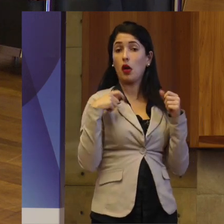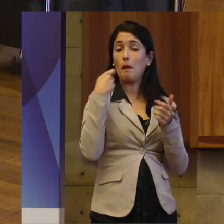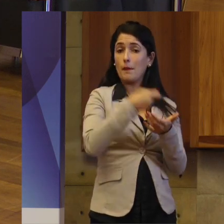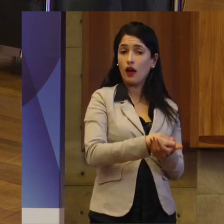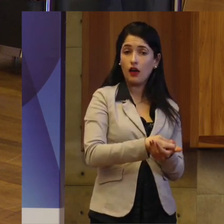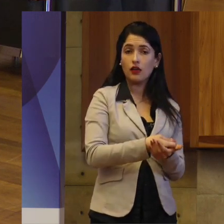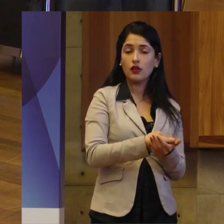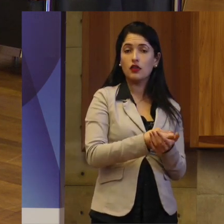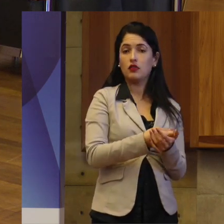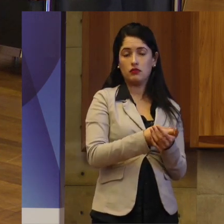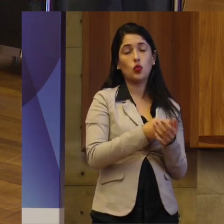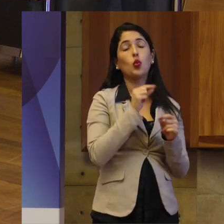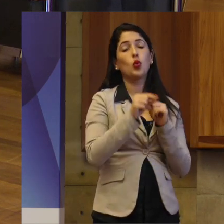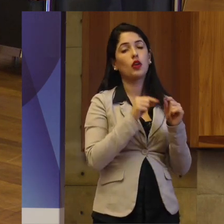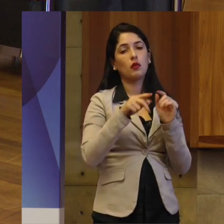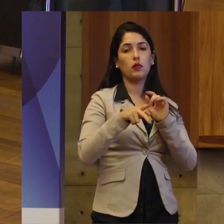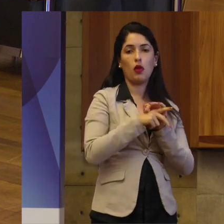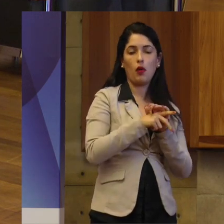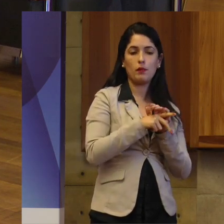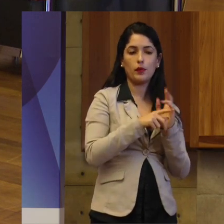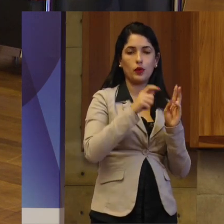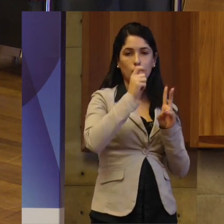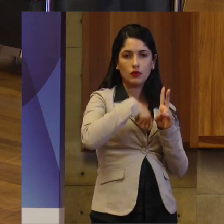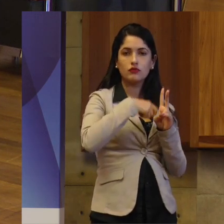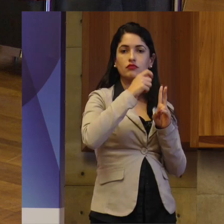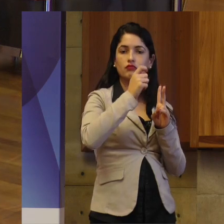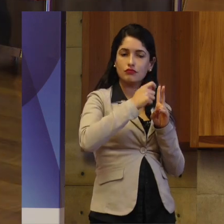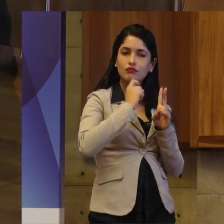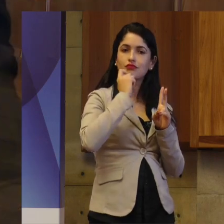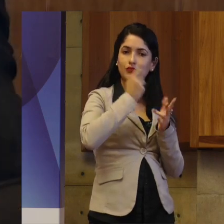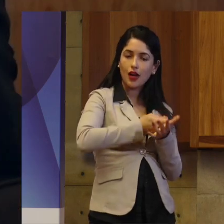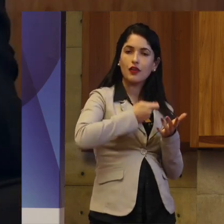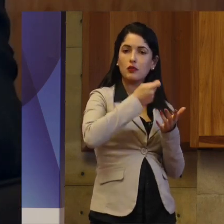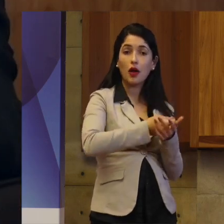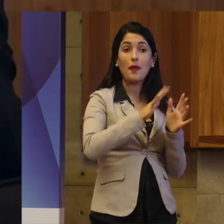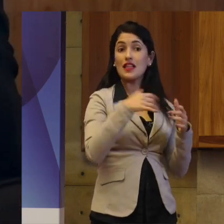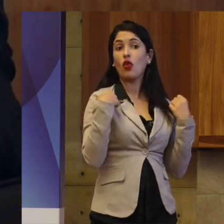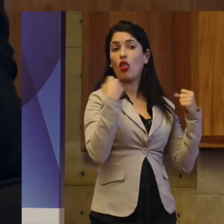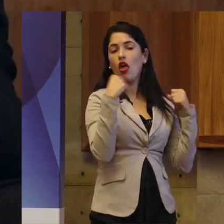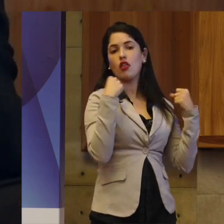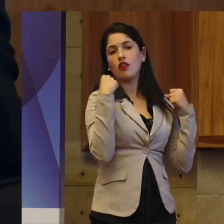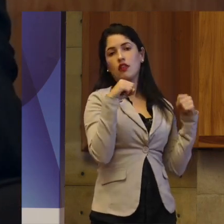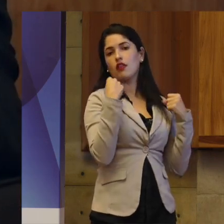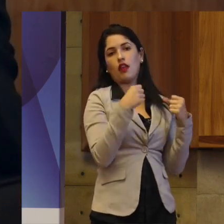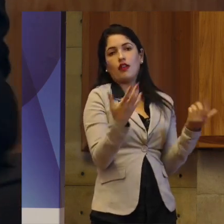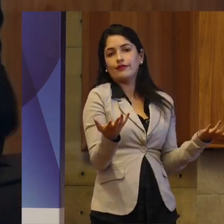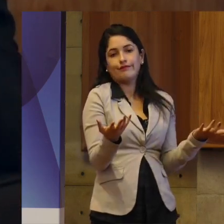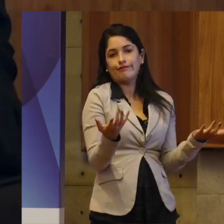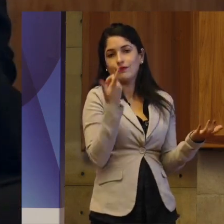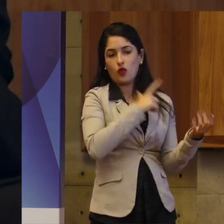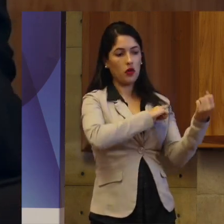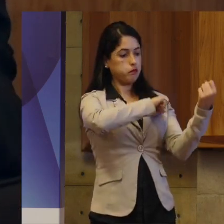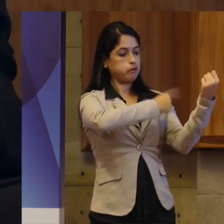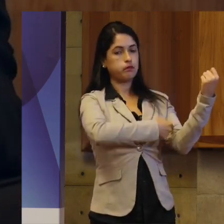para Malharte, muito boa academia. Agora, se eu não me exercitar, eu não vou ficar mais forte. Eu vou retirar da Malharte todo